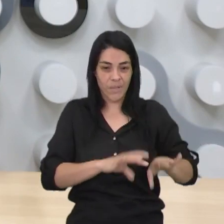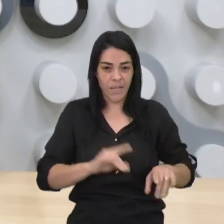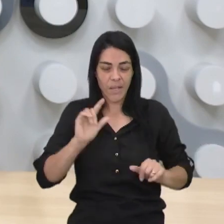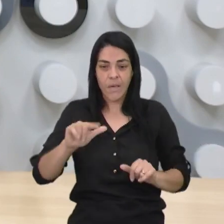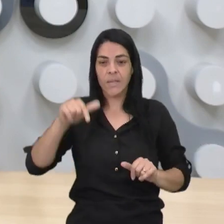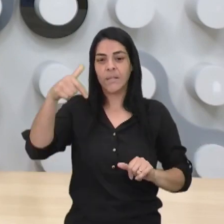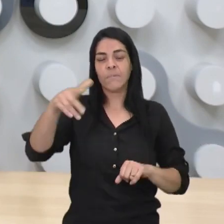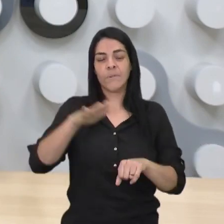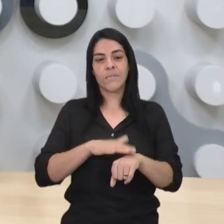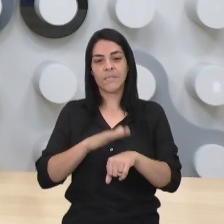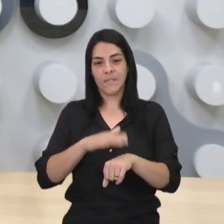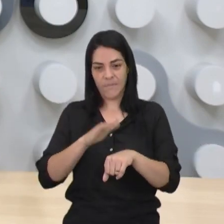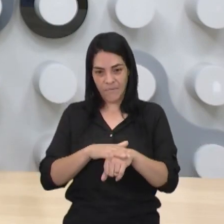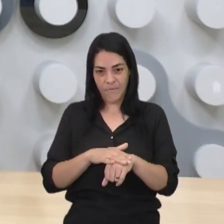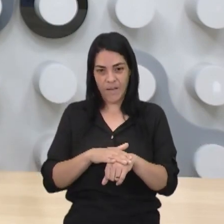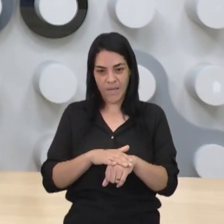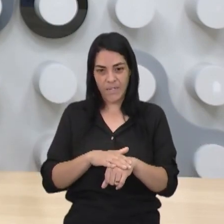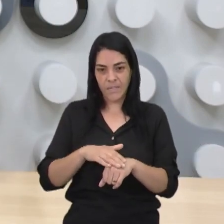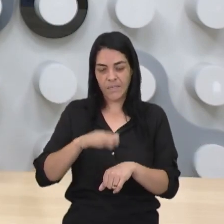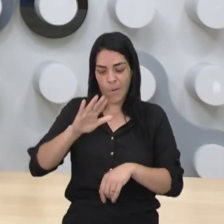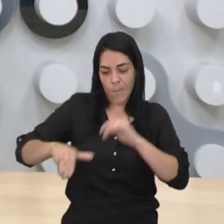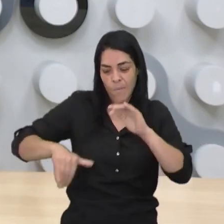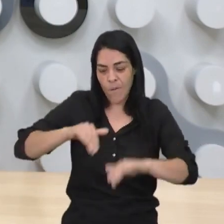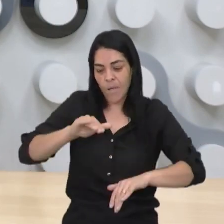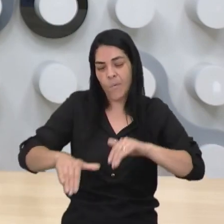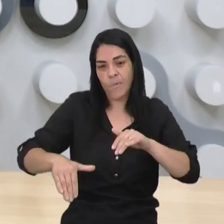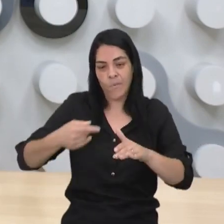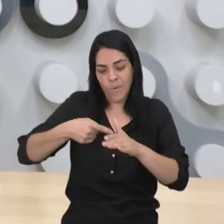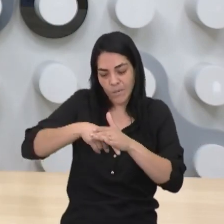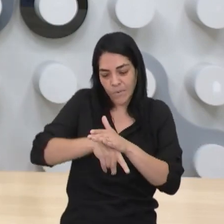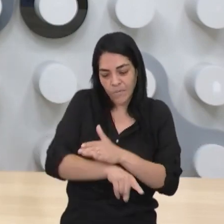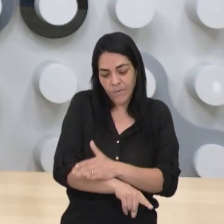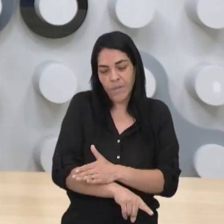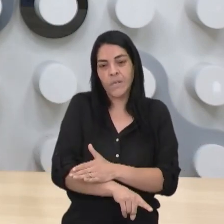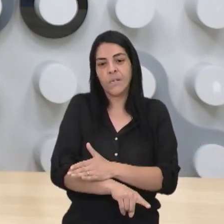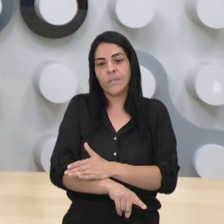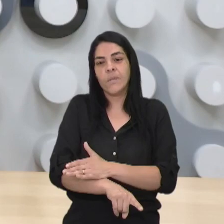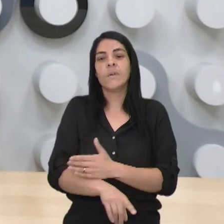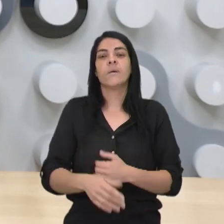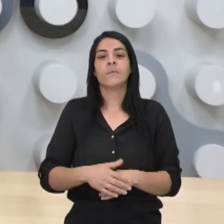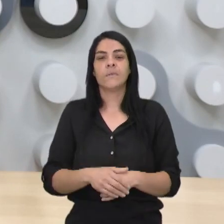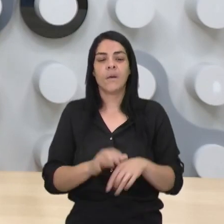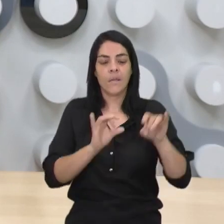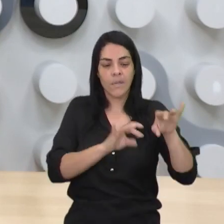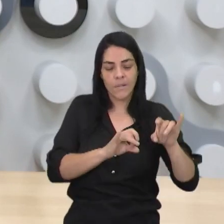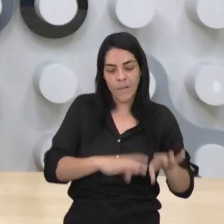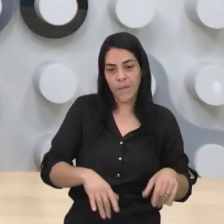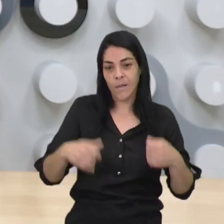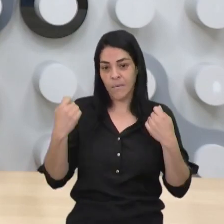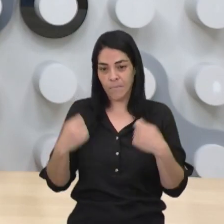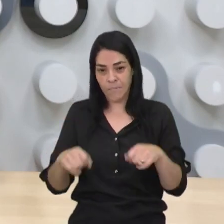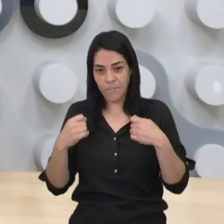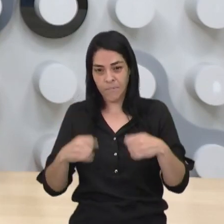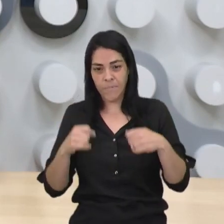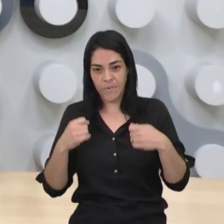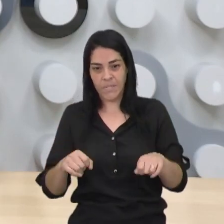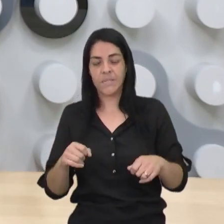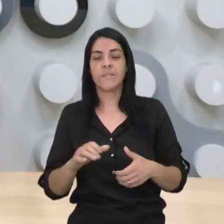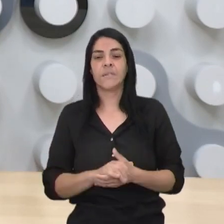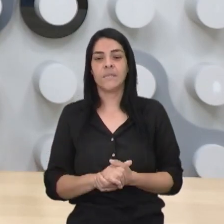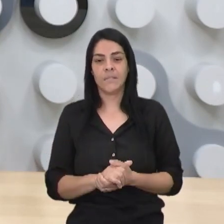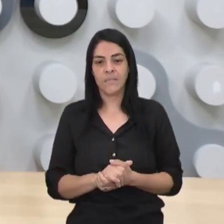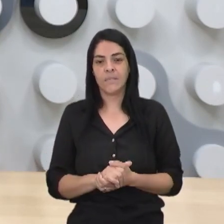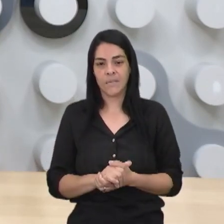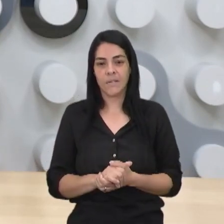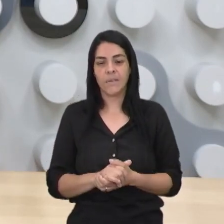depois que você faz alguns mergulhos e você vai se aprofundando, né? Na técnica e tal, então precisa ter um órgão que emite